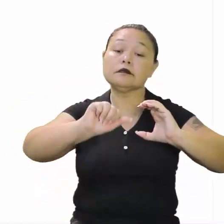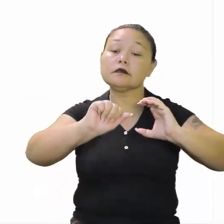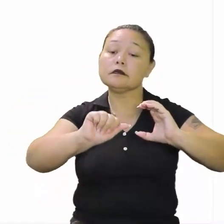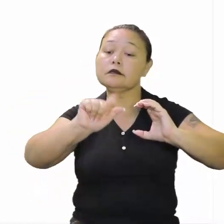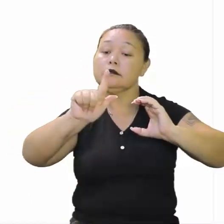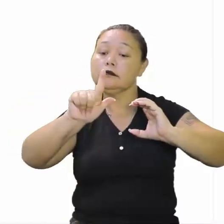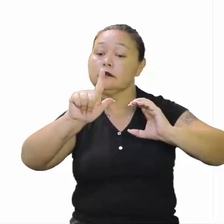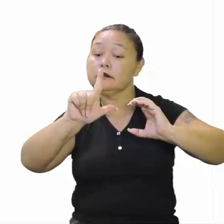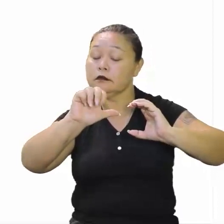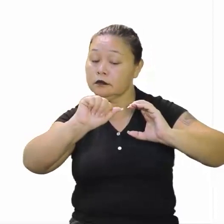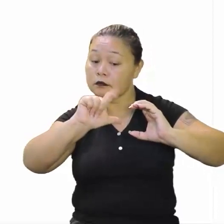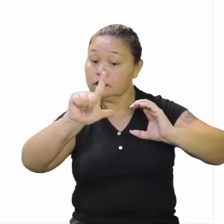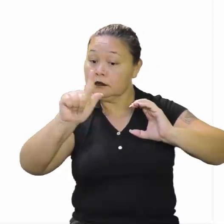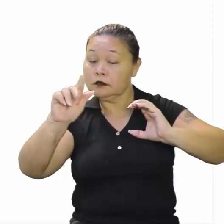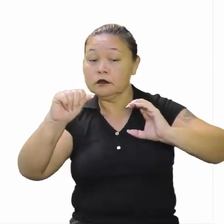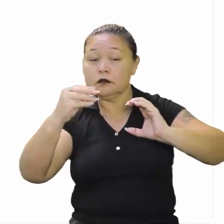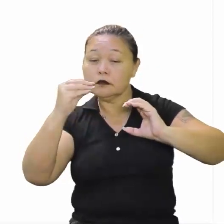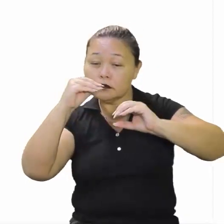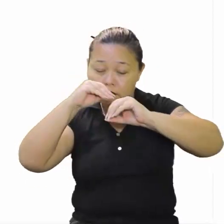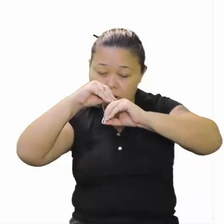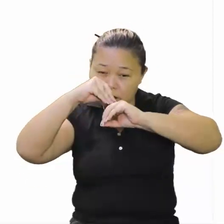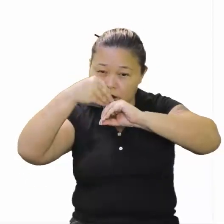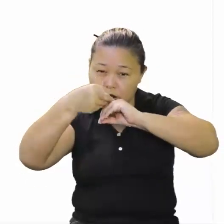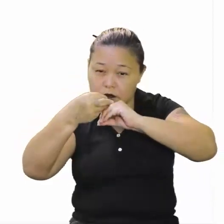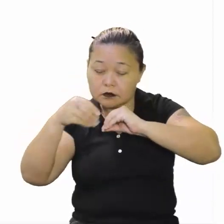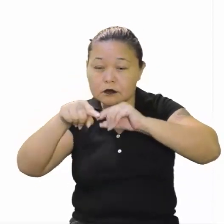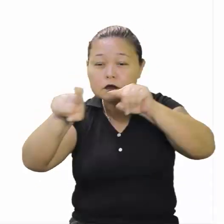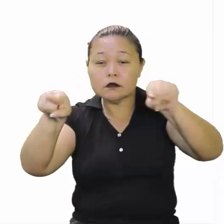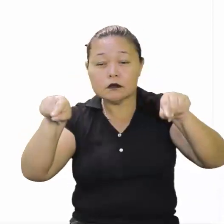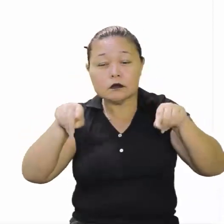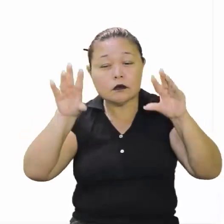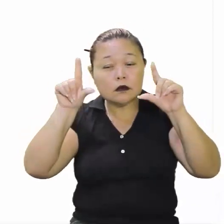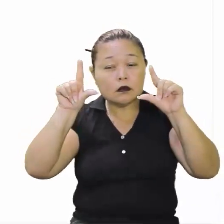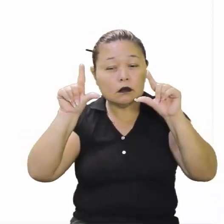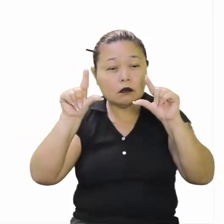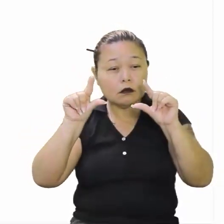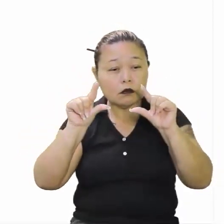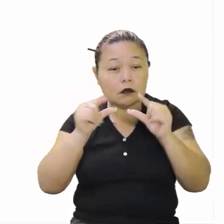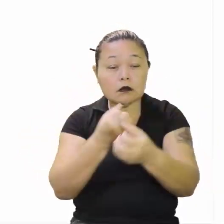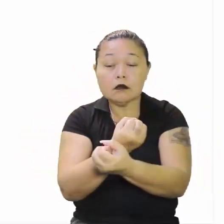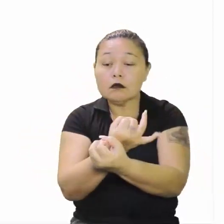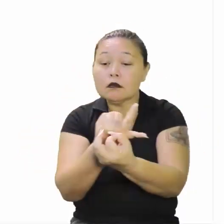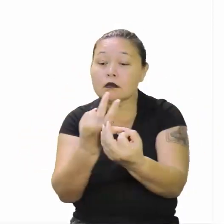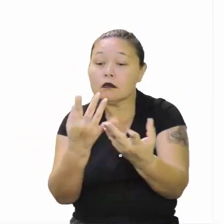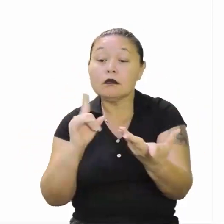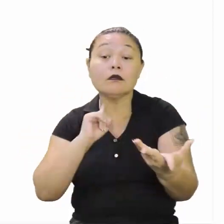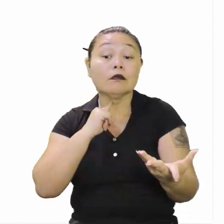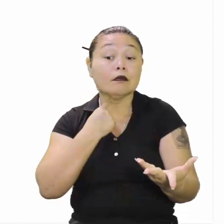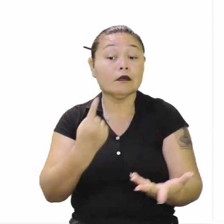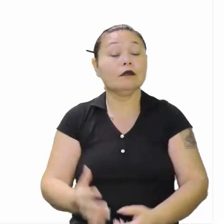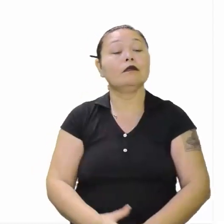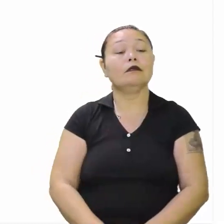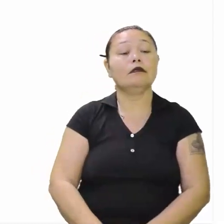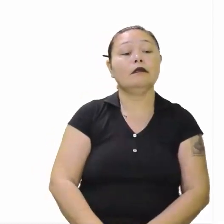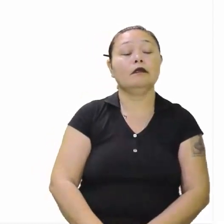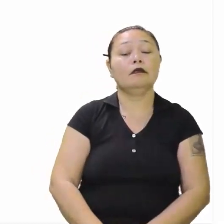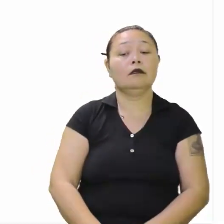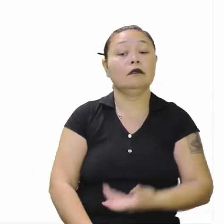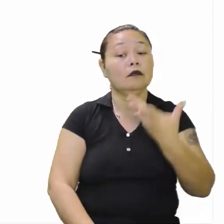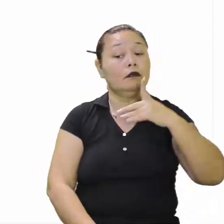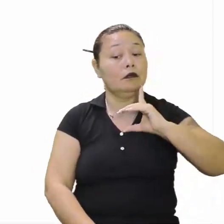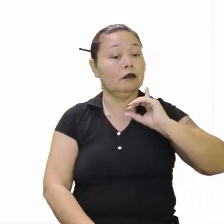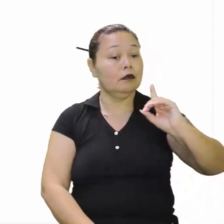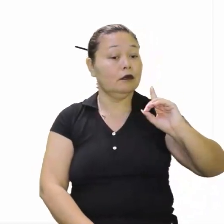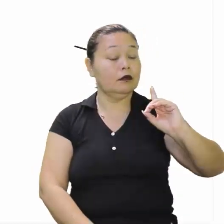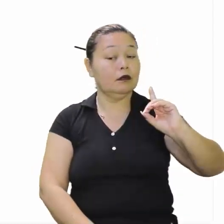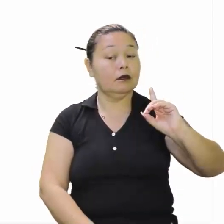utilização de algas e micro-organismos em lagos para diminuir a quantidade de poluentes? Letra